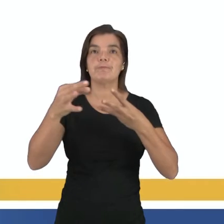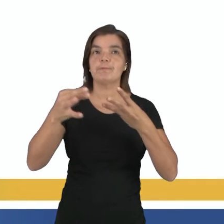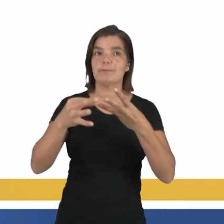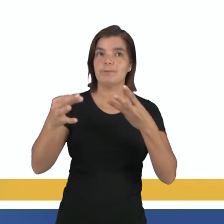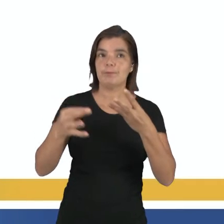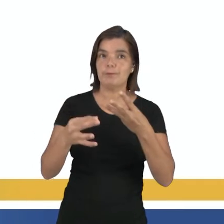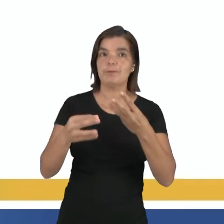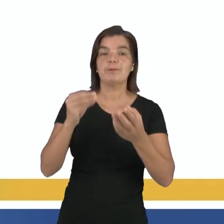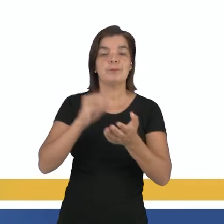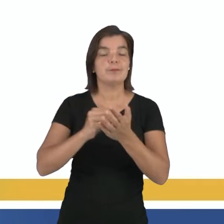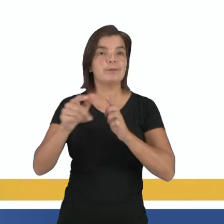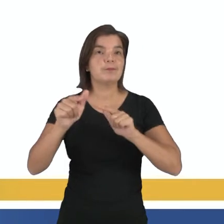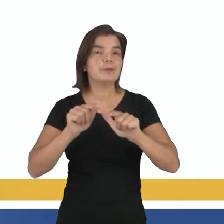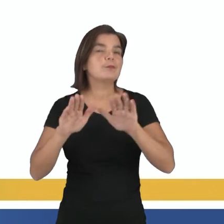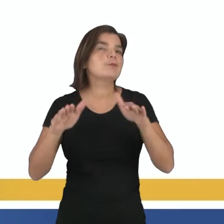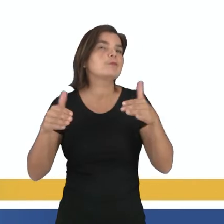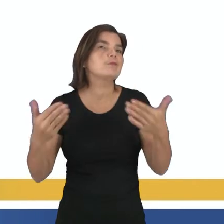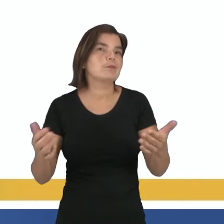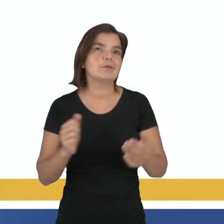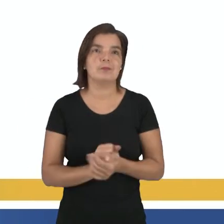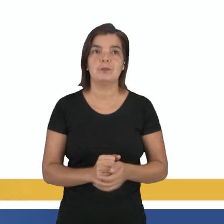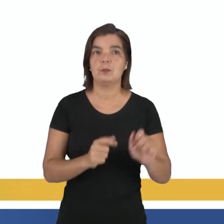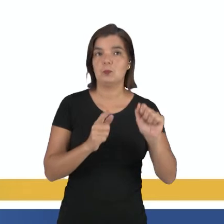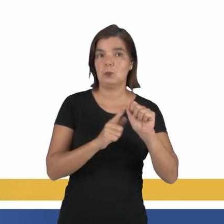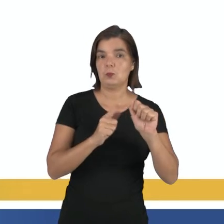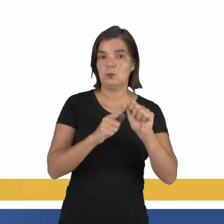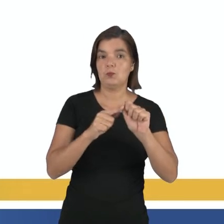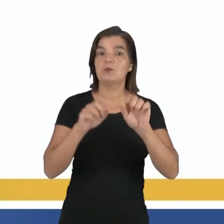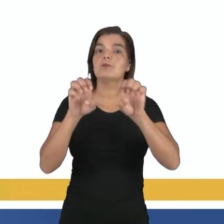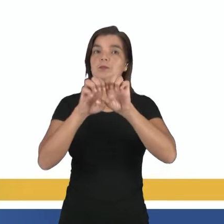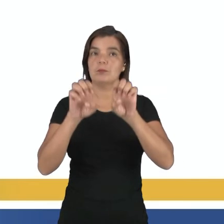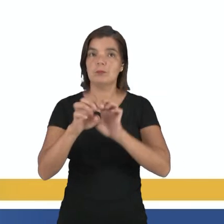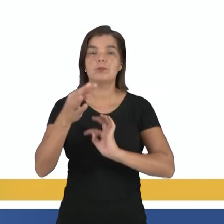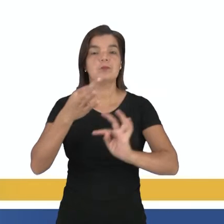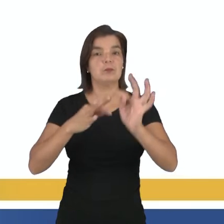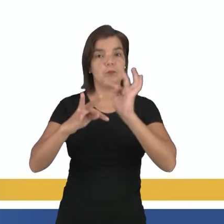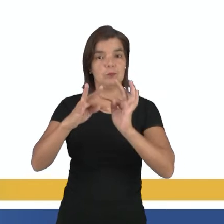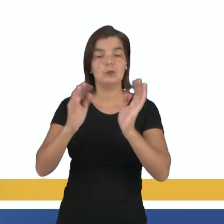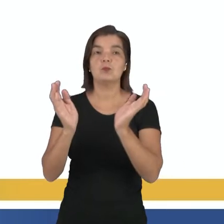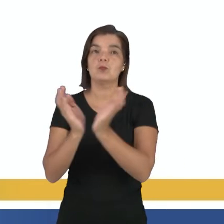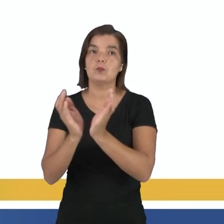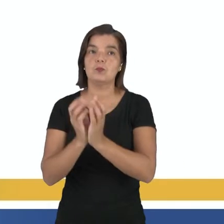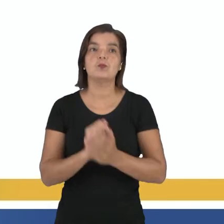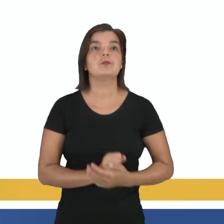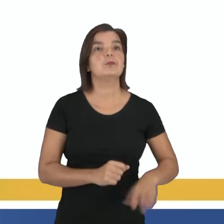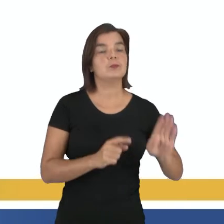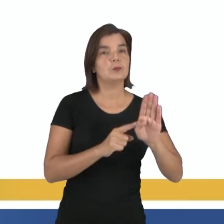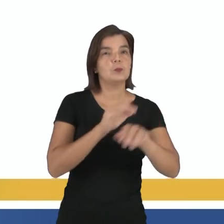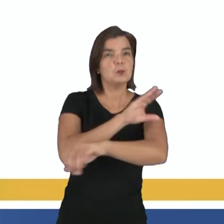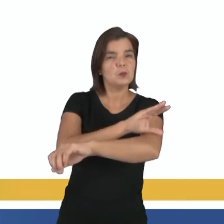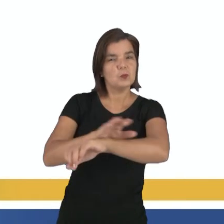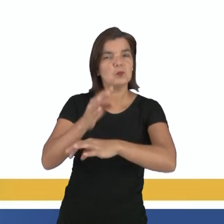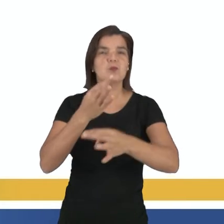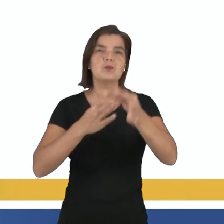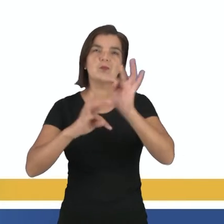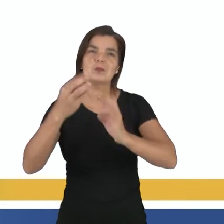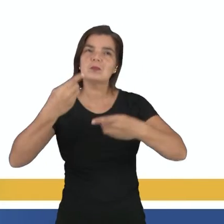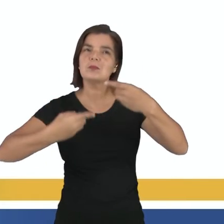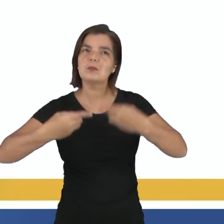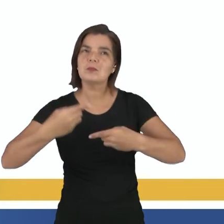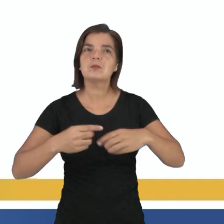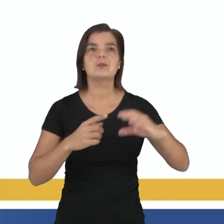3 principais causas do desemprego. Quais são elas? Estrutural, tecnológica e conjuntural? B. Cultural, tecnológica e política?